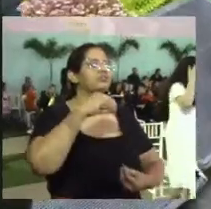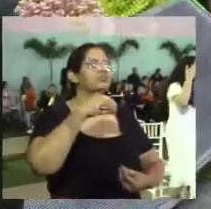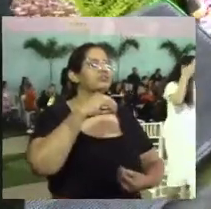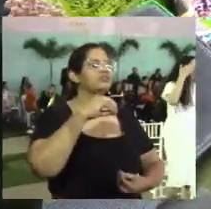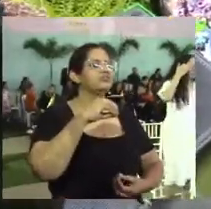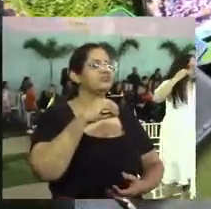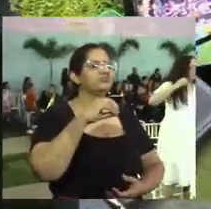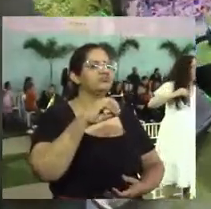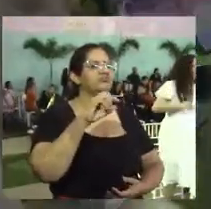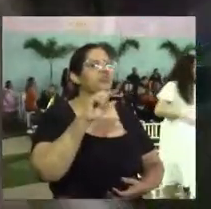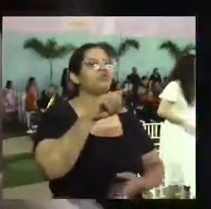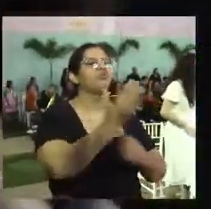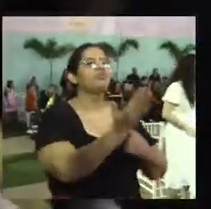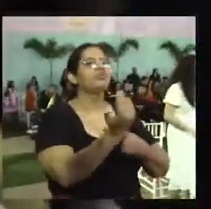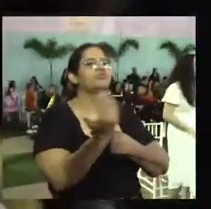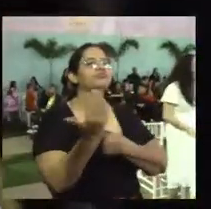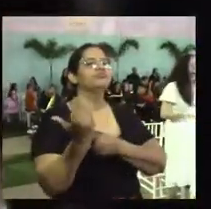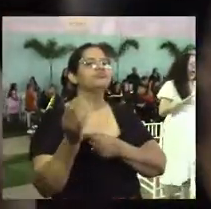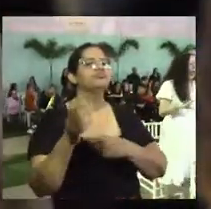você na internet